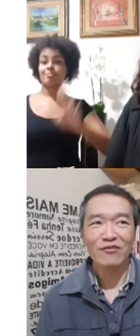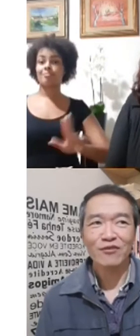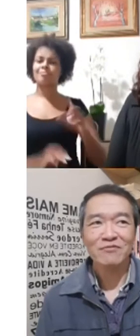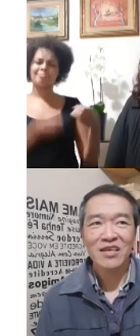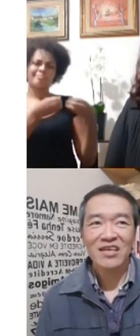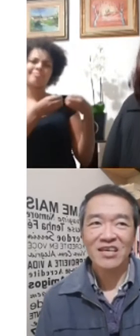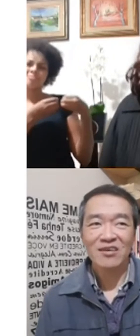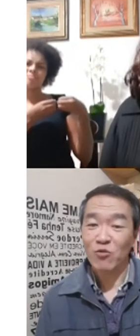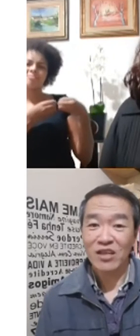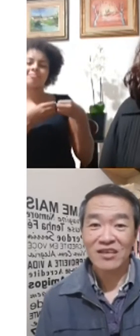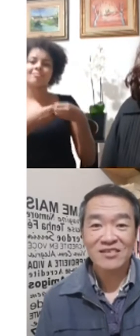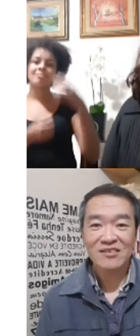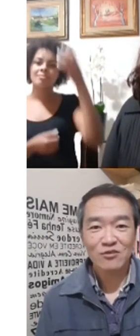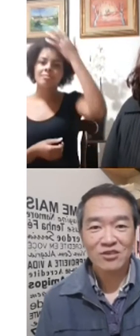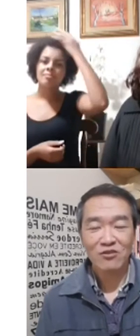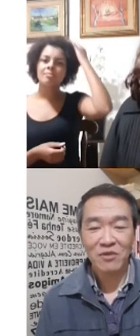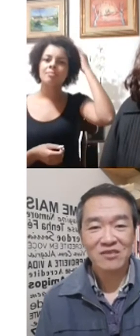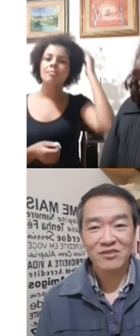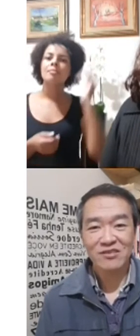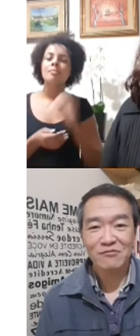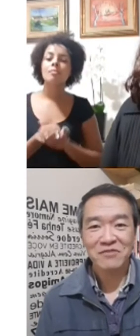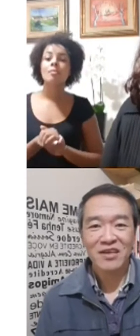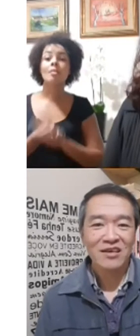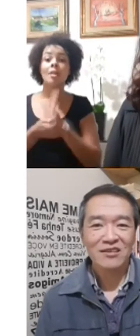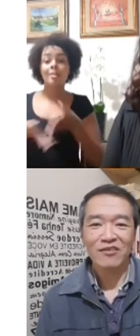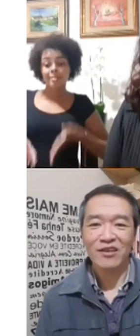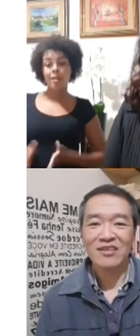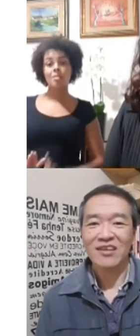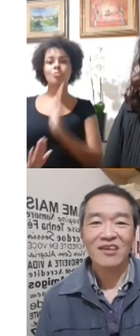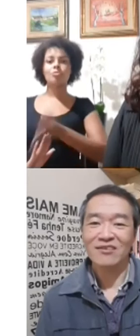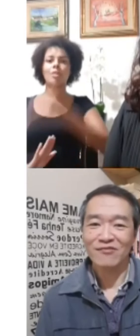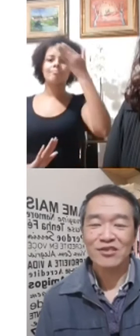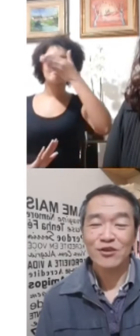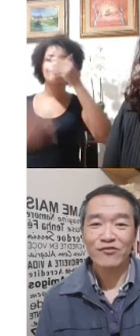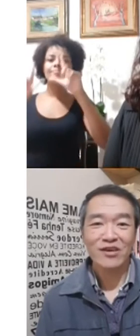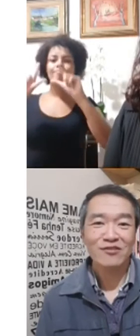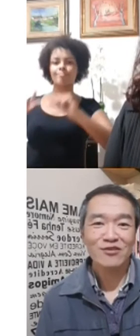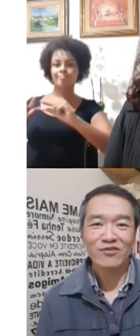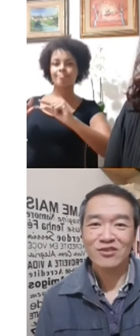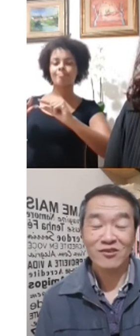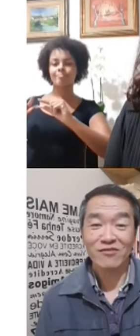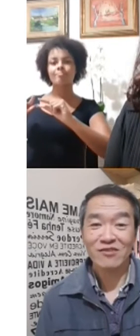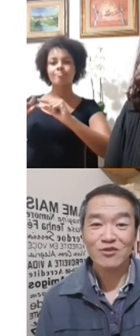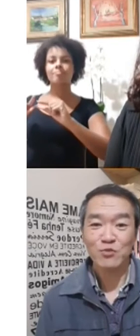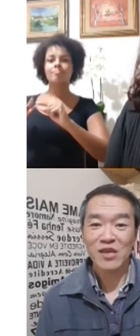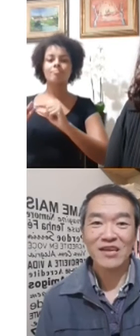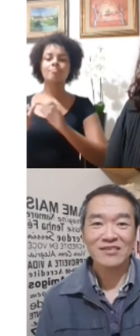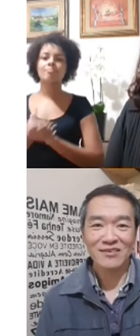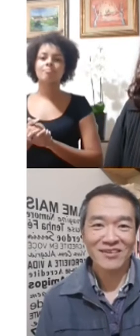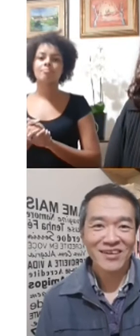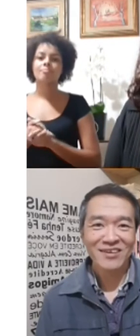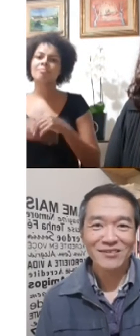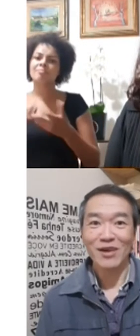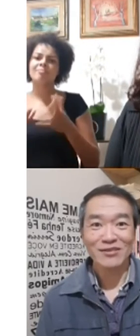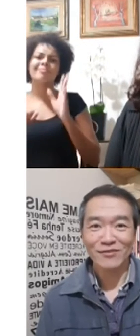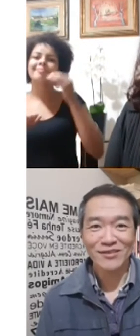também, falou que como ela nasceu já com a baixa visão, ela tem 29 anos de experiência,